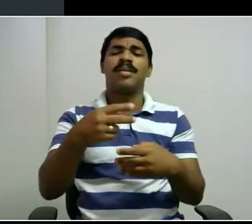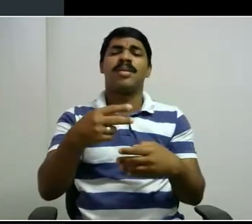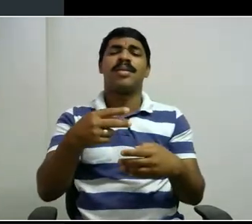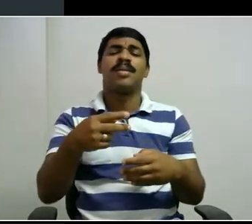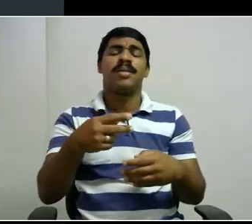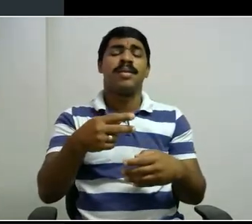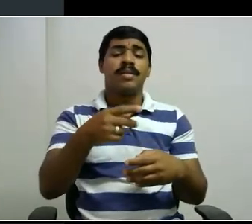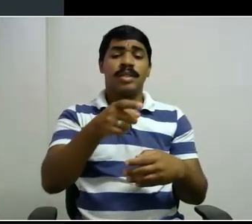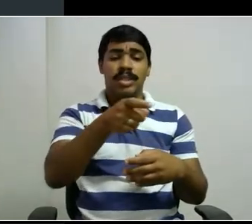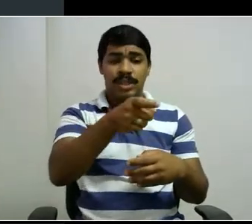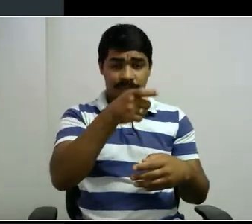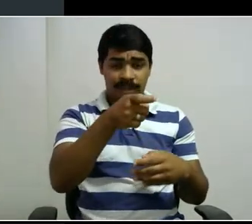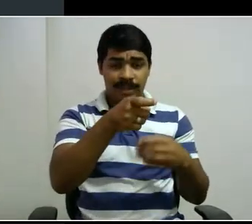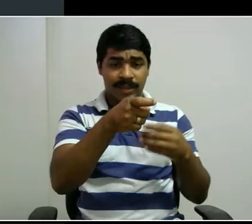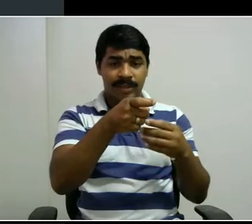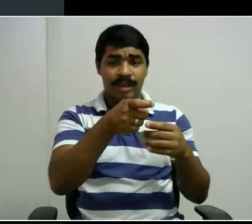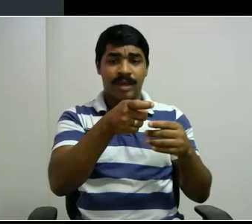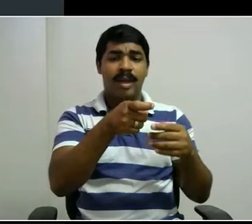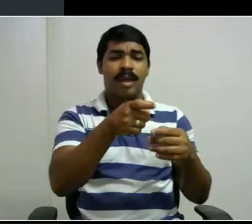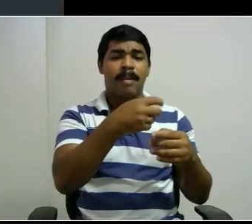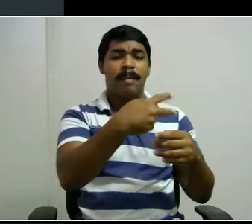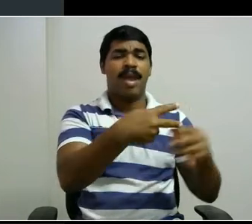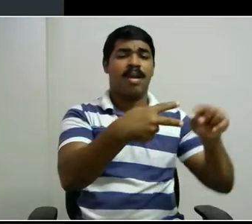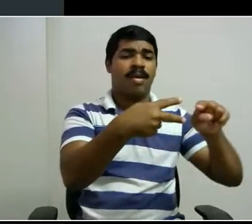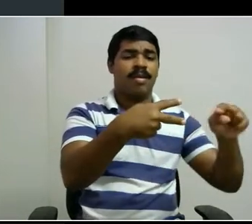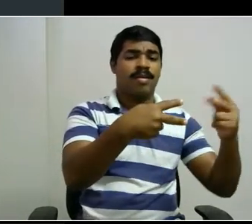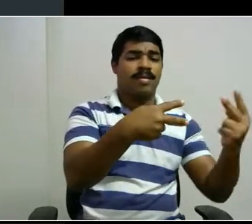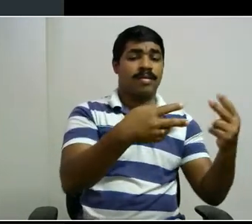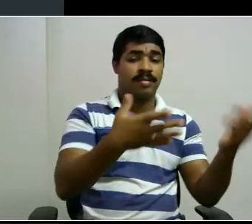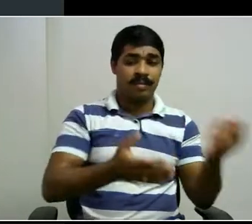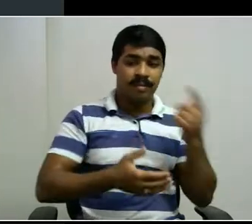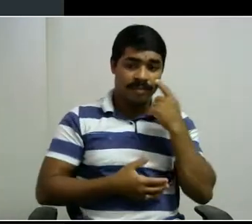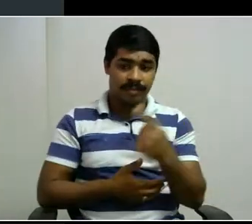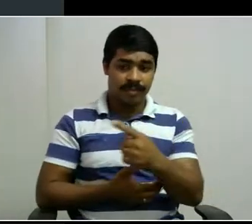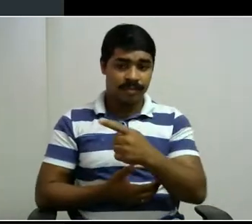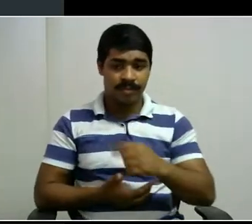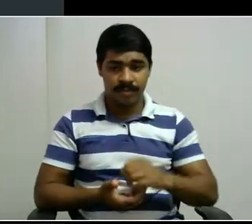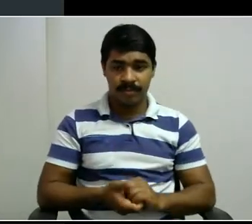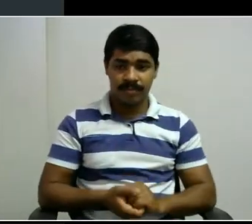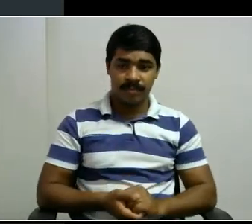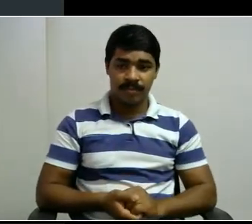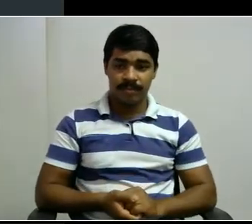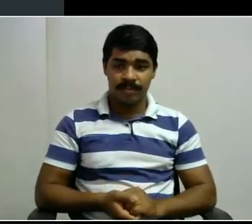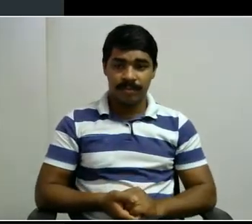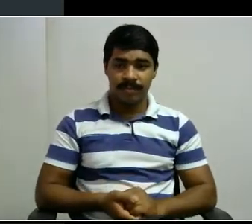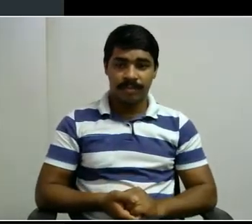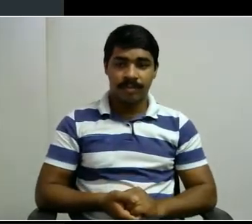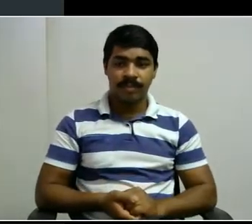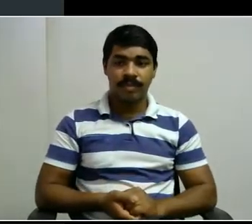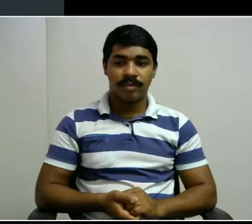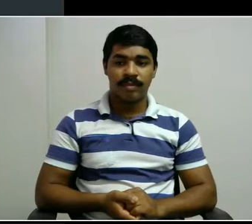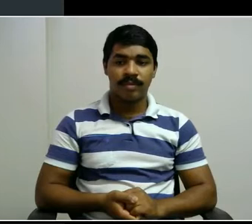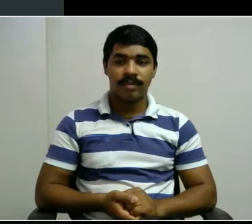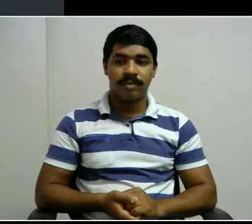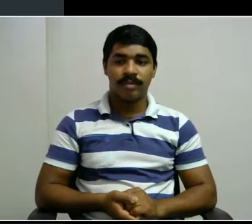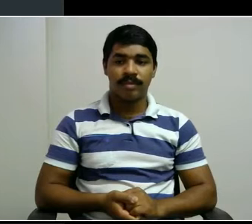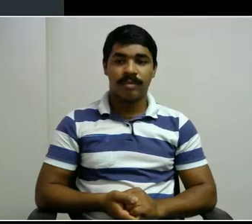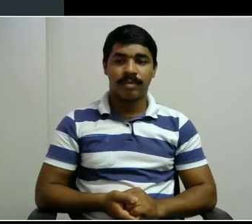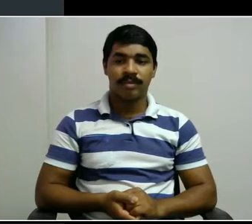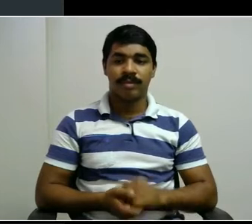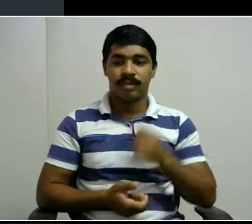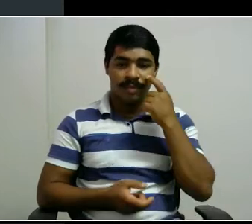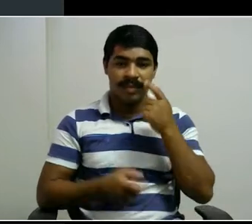Quando é que a função é igual a zero? No x, no zero da função, ora, menos 2. Quando